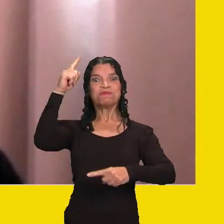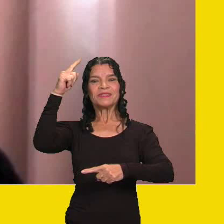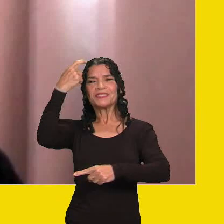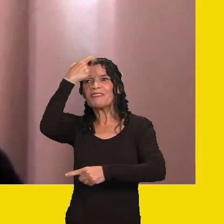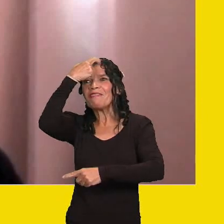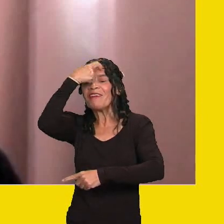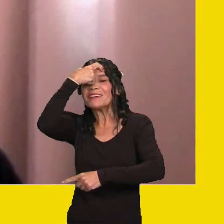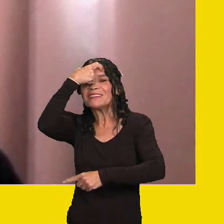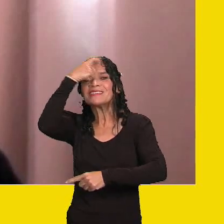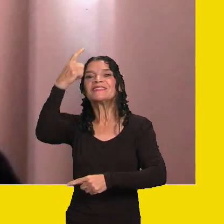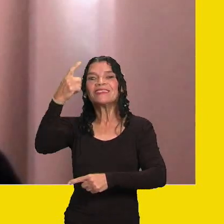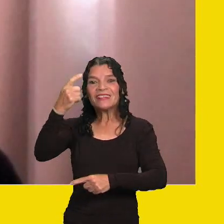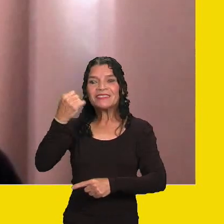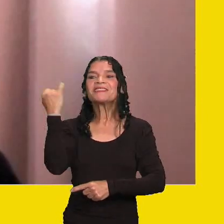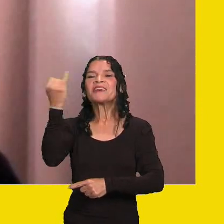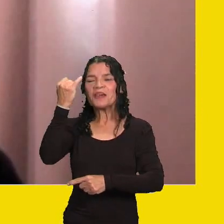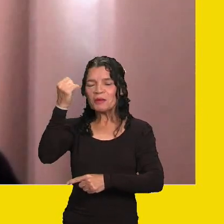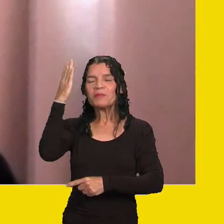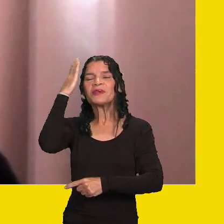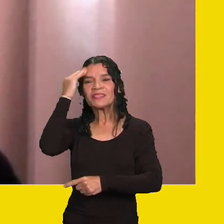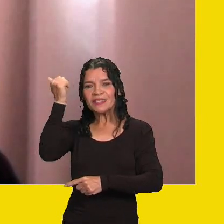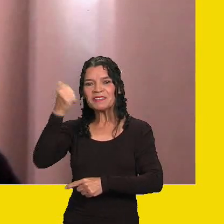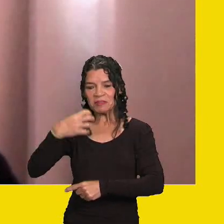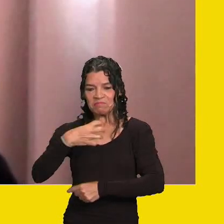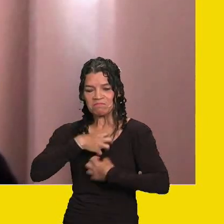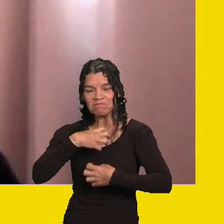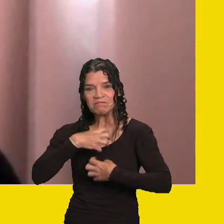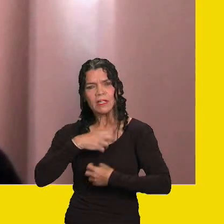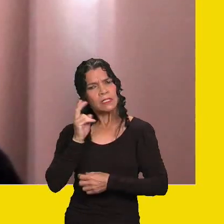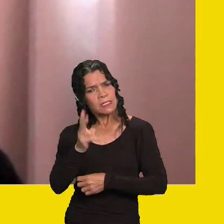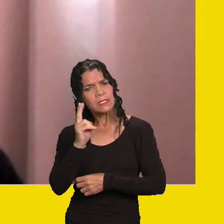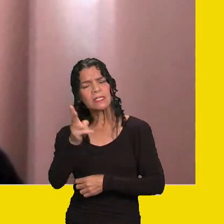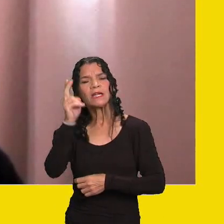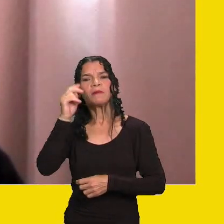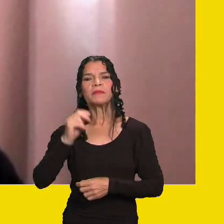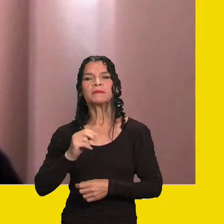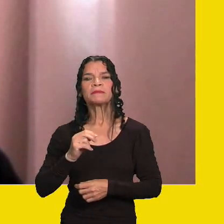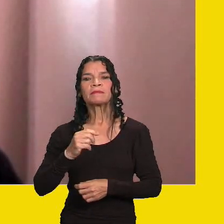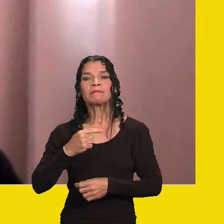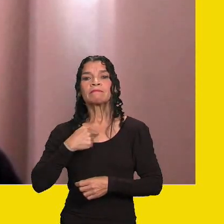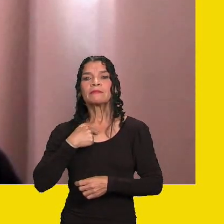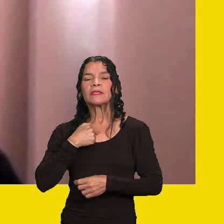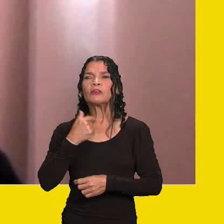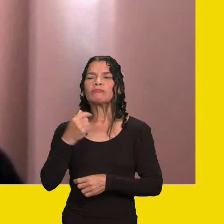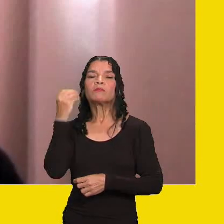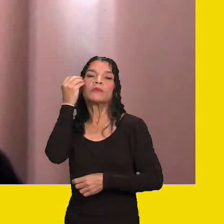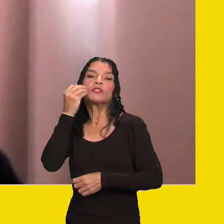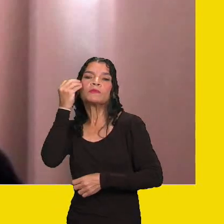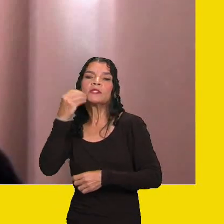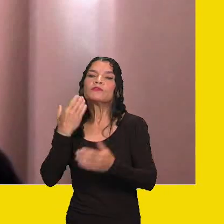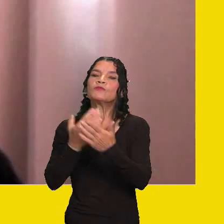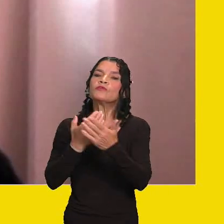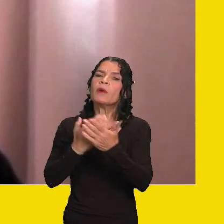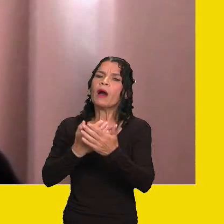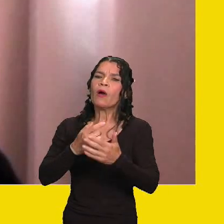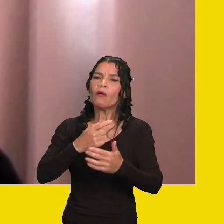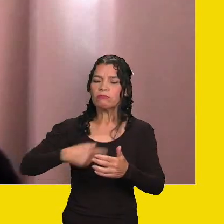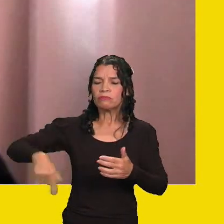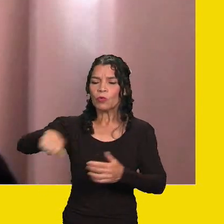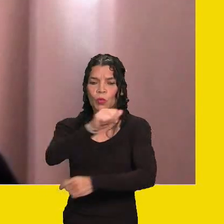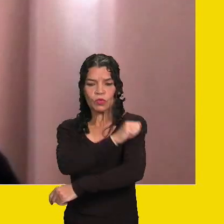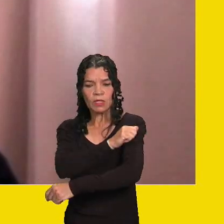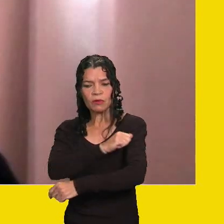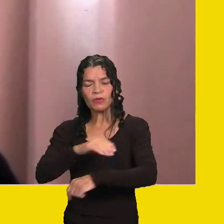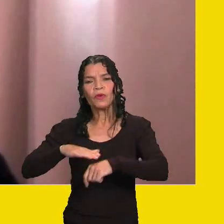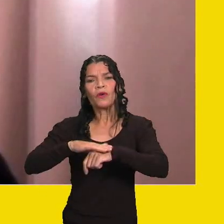conscientizam desse saber que ele carrega com ele, né? Eu trago uma experiência de uma aula, conversávamos sobre uma notícia que um